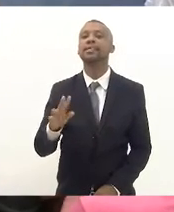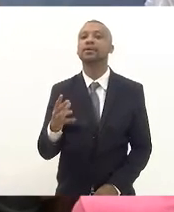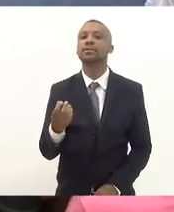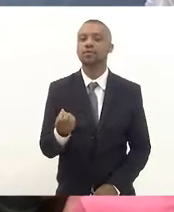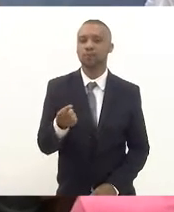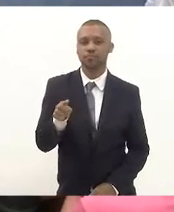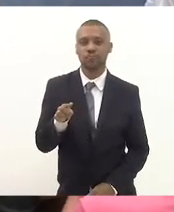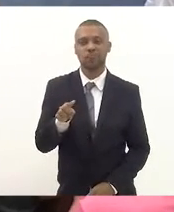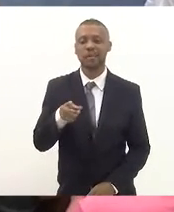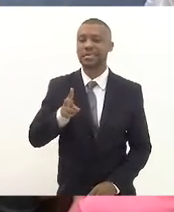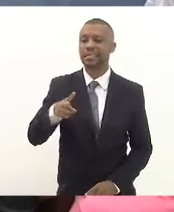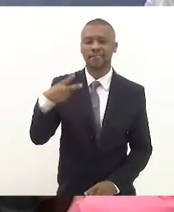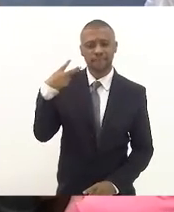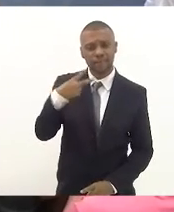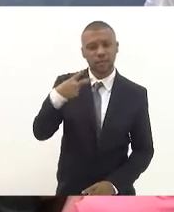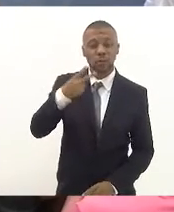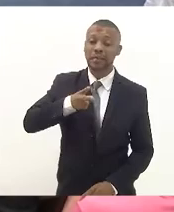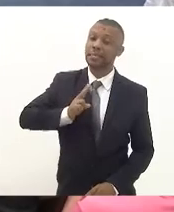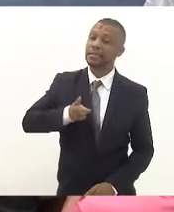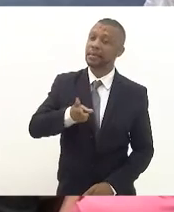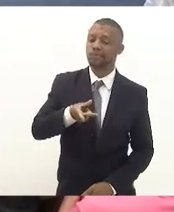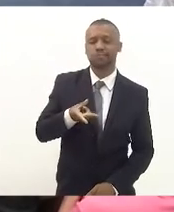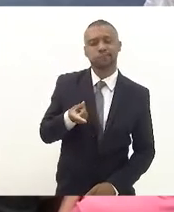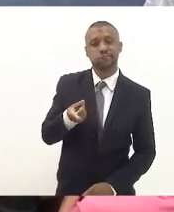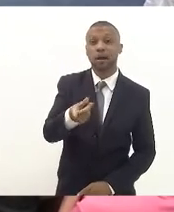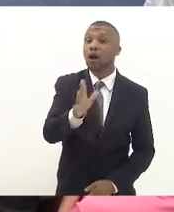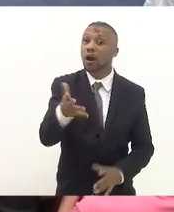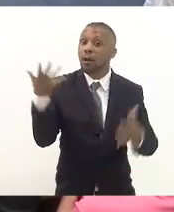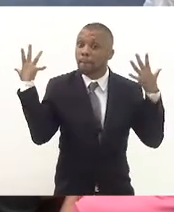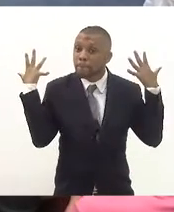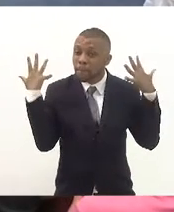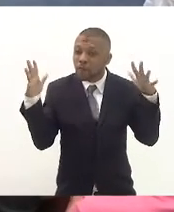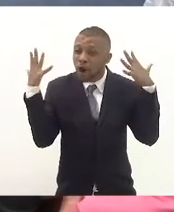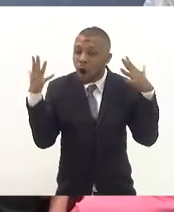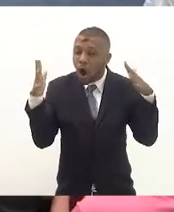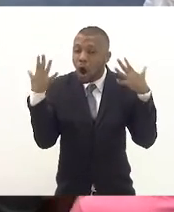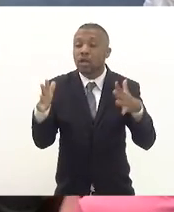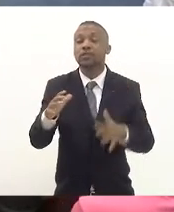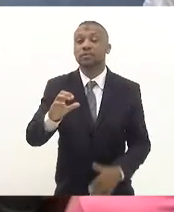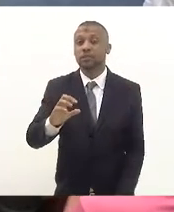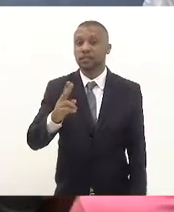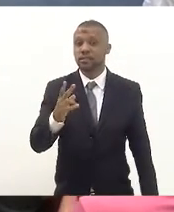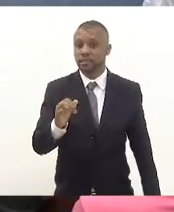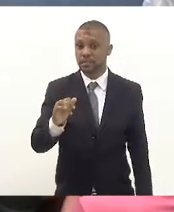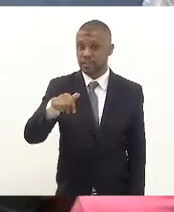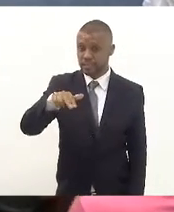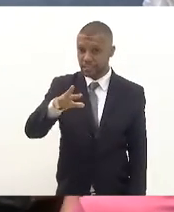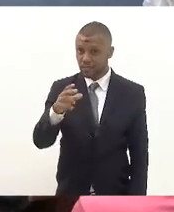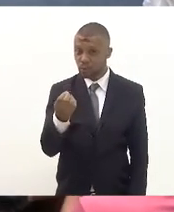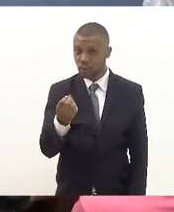o nosso sempre Vereador agora que é uma Chiquinho grandão